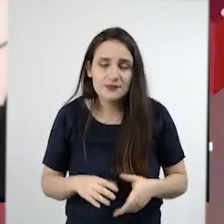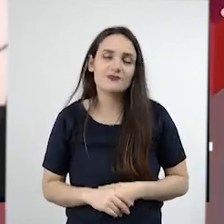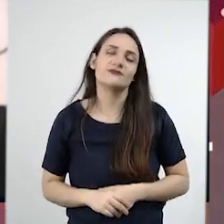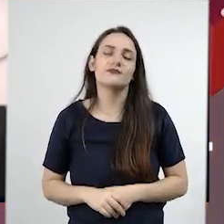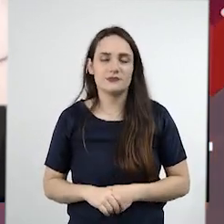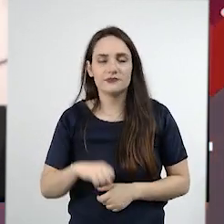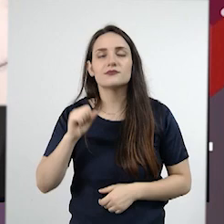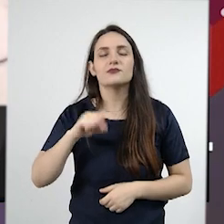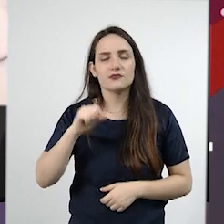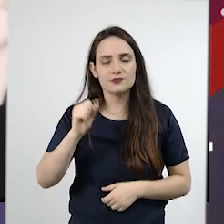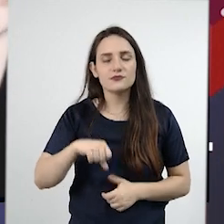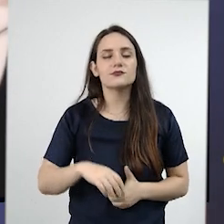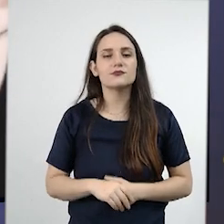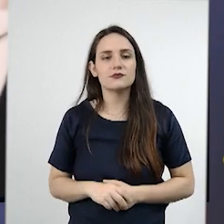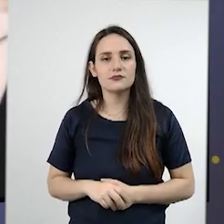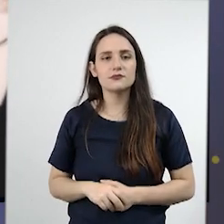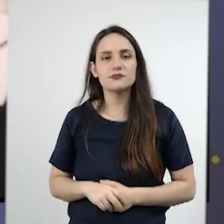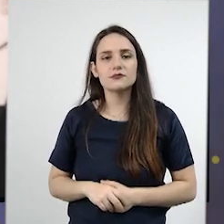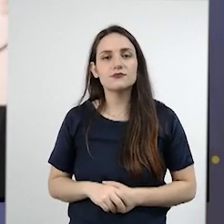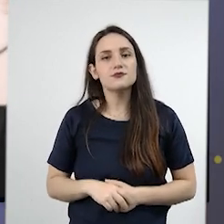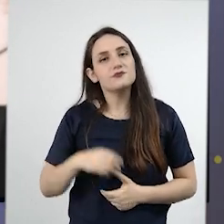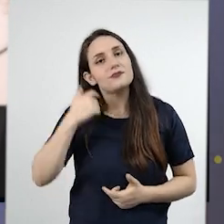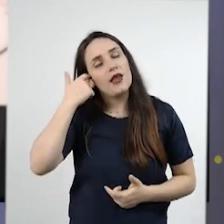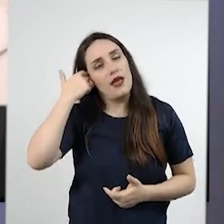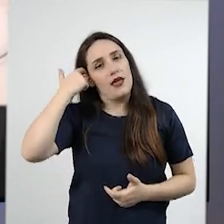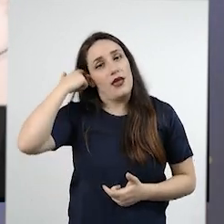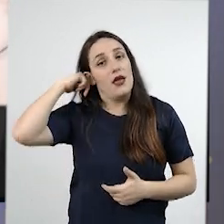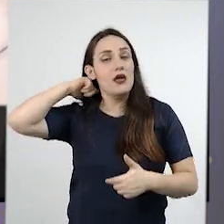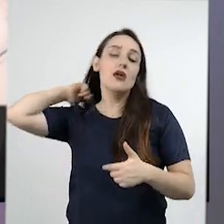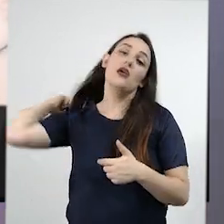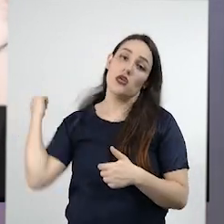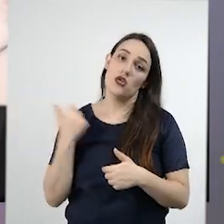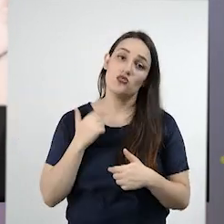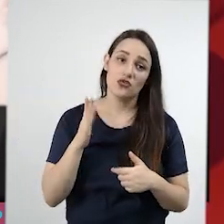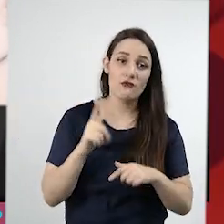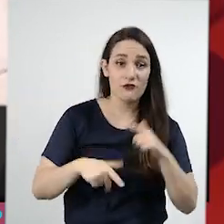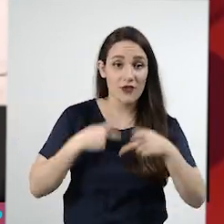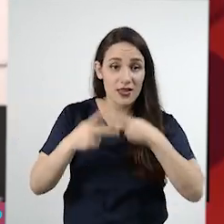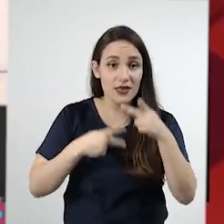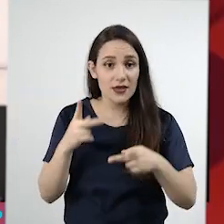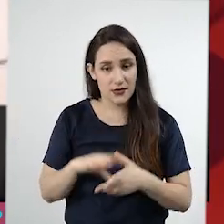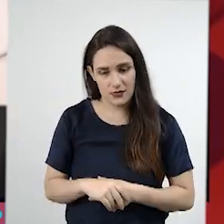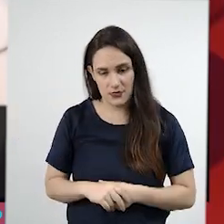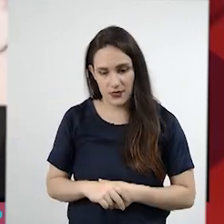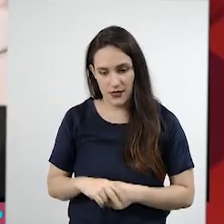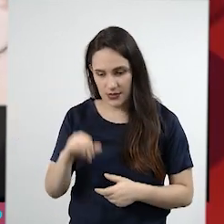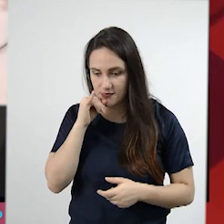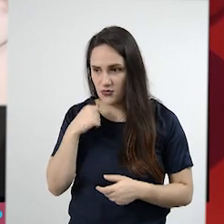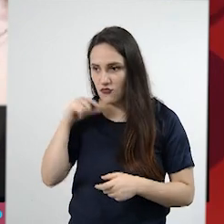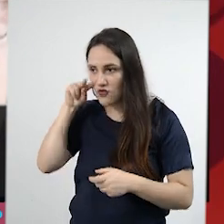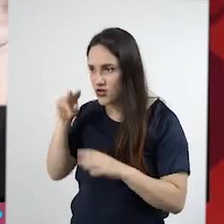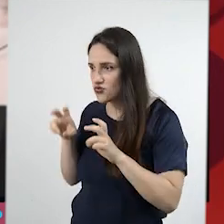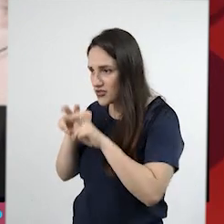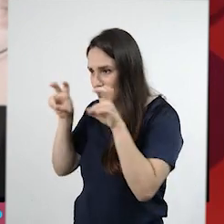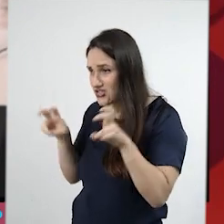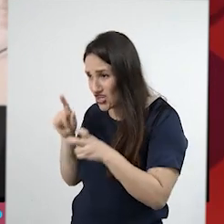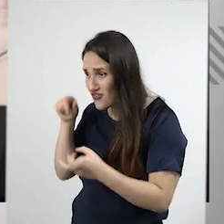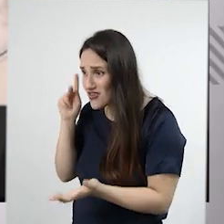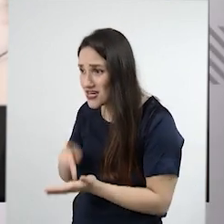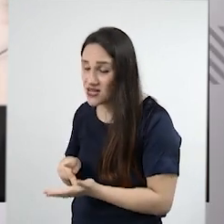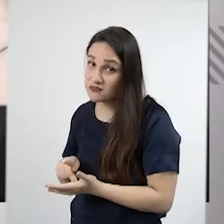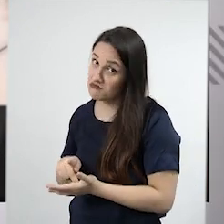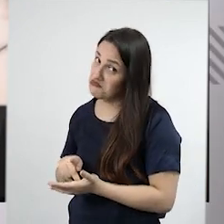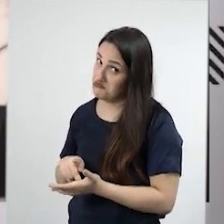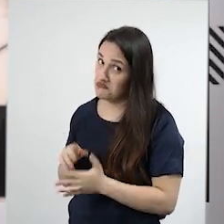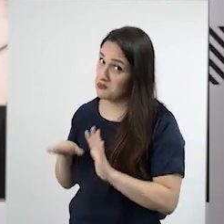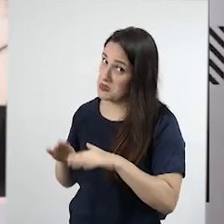exatamente. Até porque, como a gente falou, né, anteriormente, nem tudo que está ali é real. Então, a gente saber conduzir